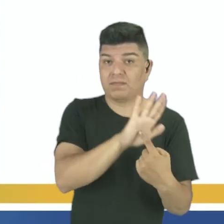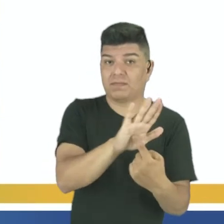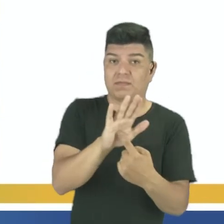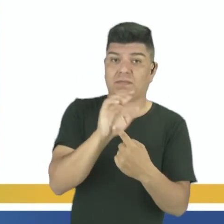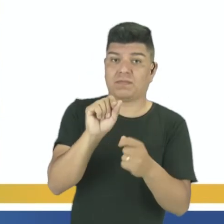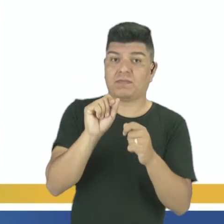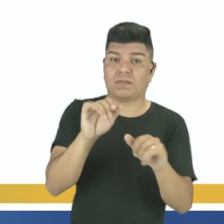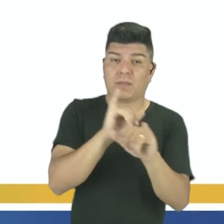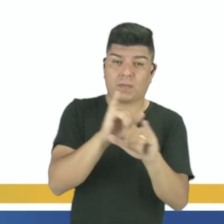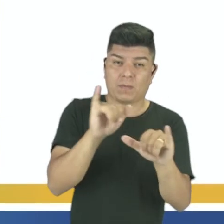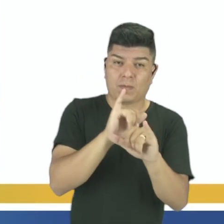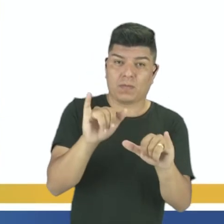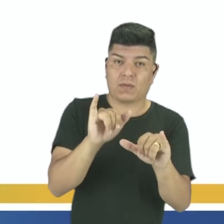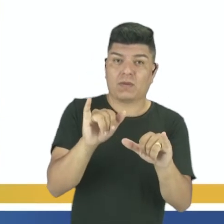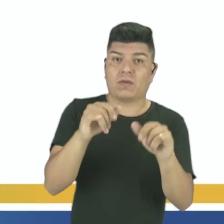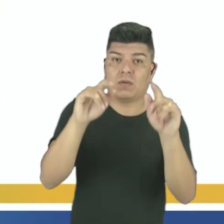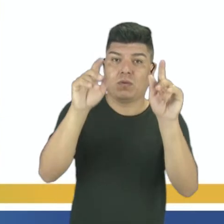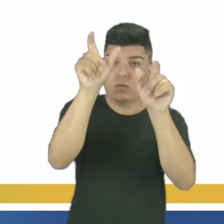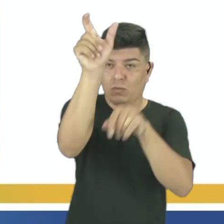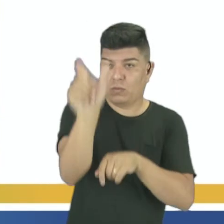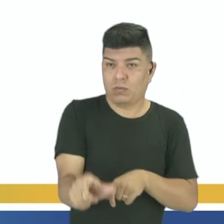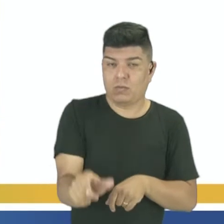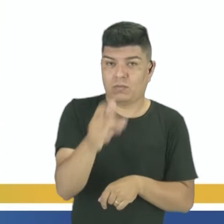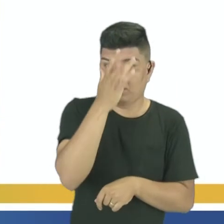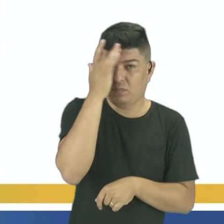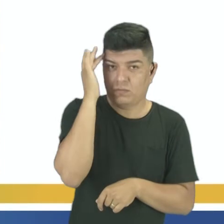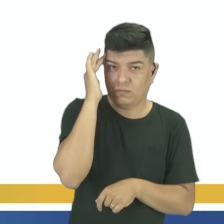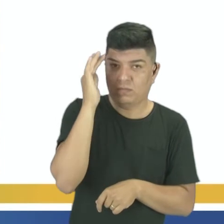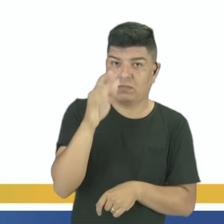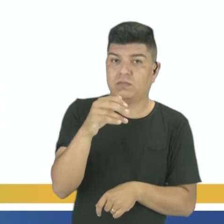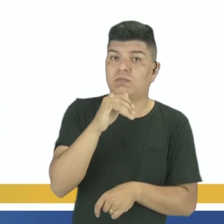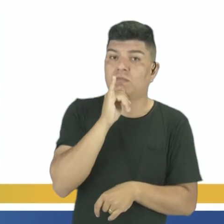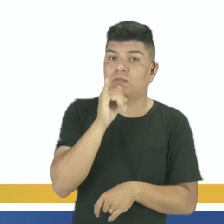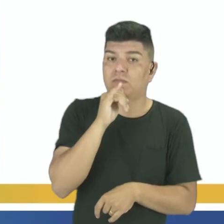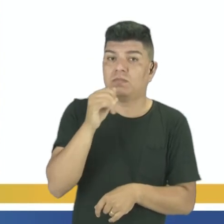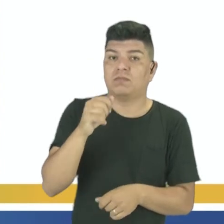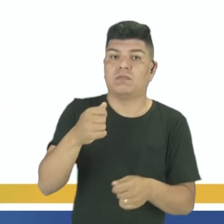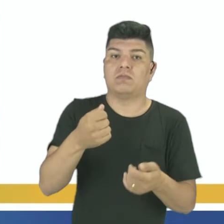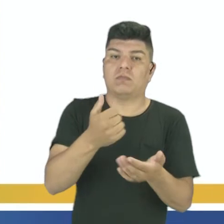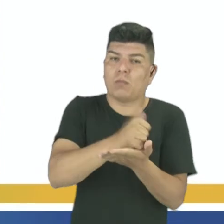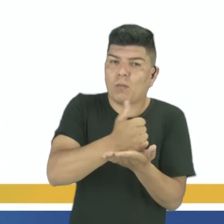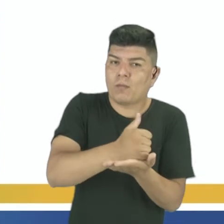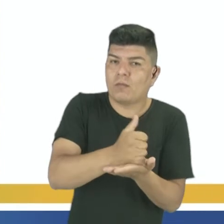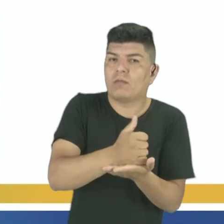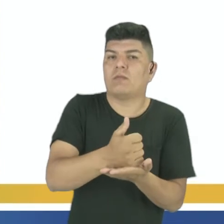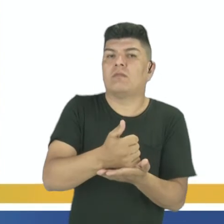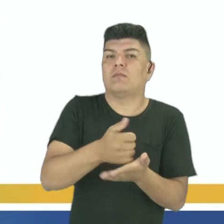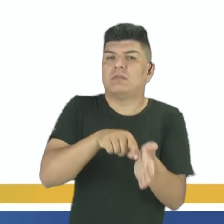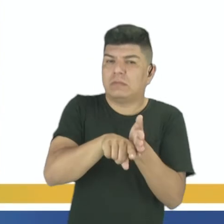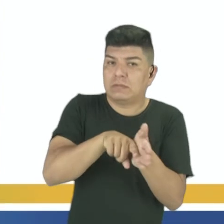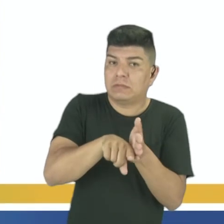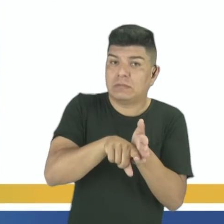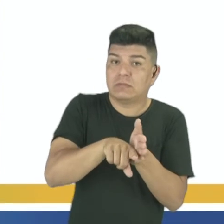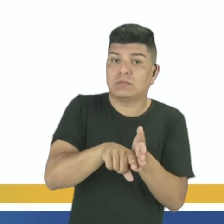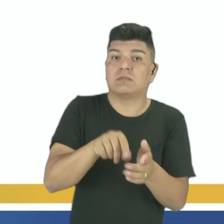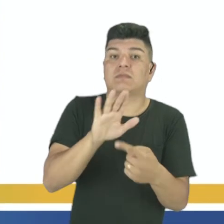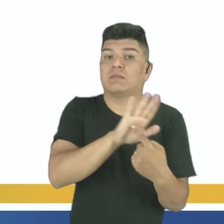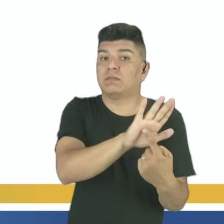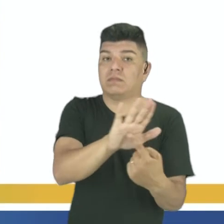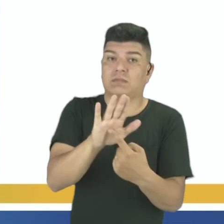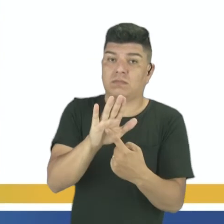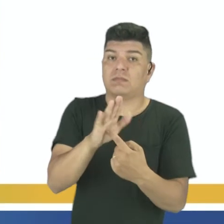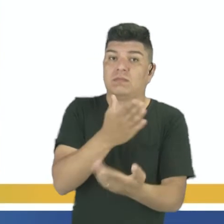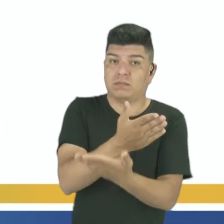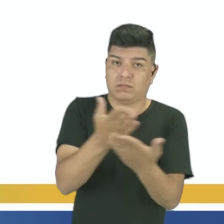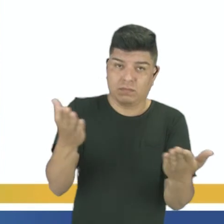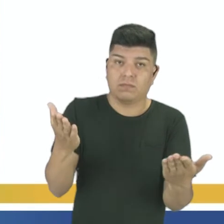a publicidade conforme o perfil. Por exemplo, se você pesquisa muito sobre jogos, logo, propagandas desse produto são